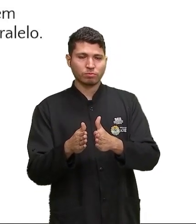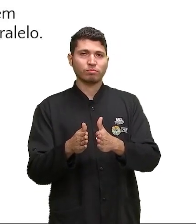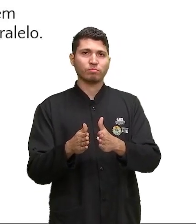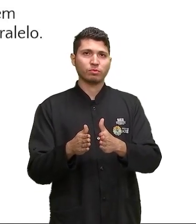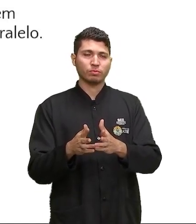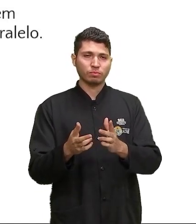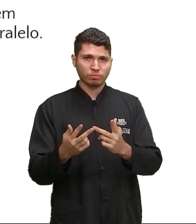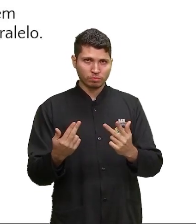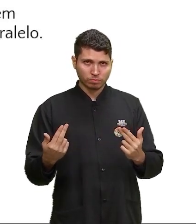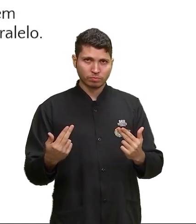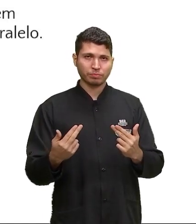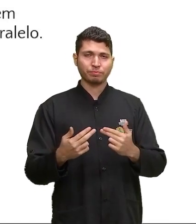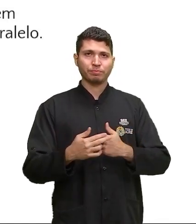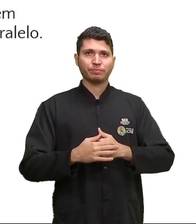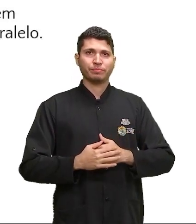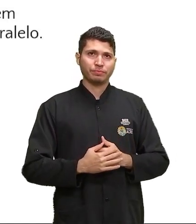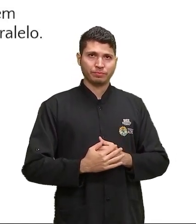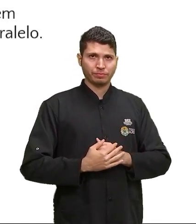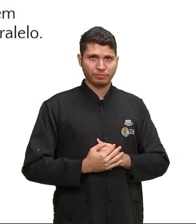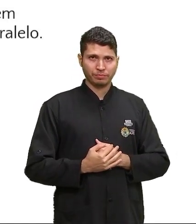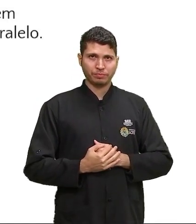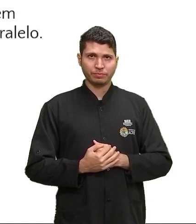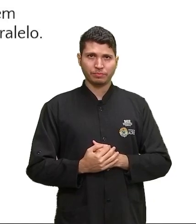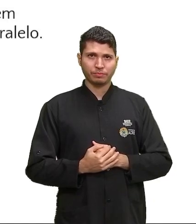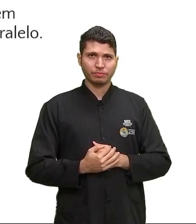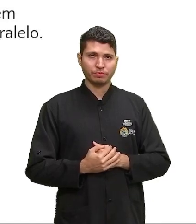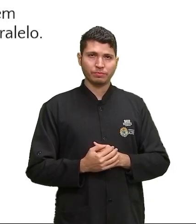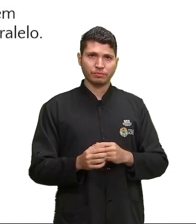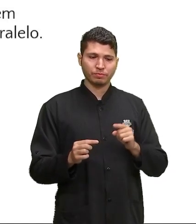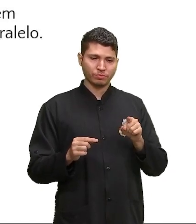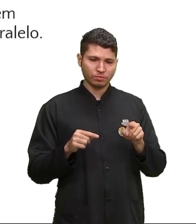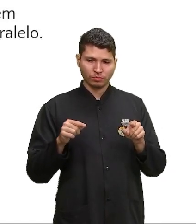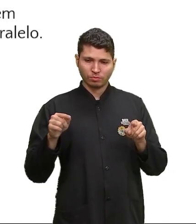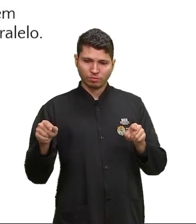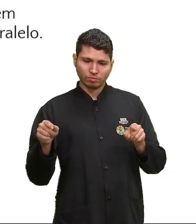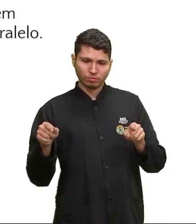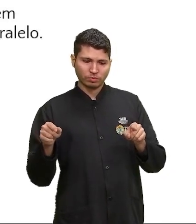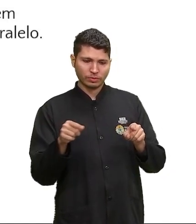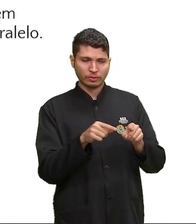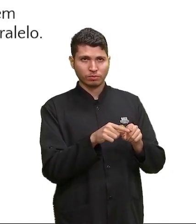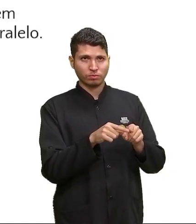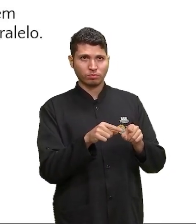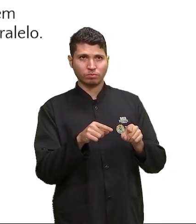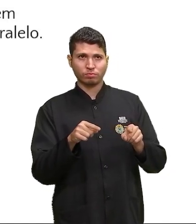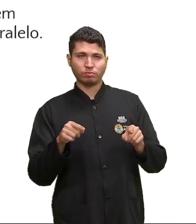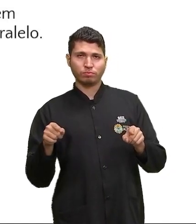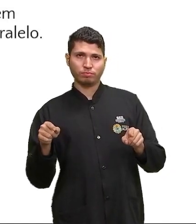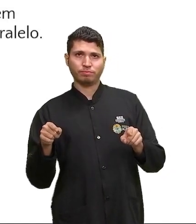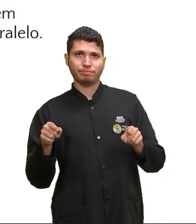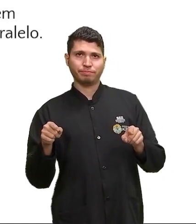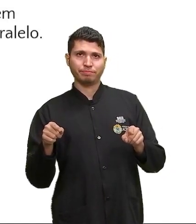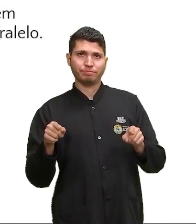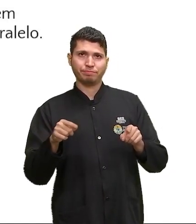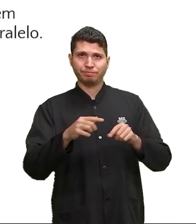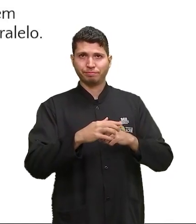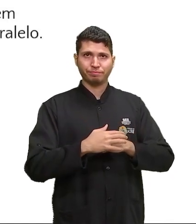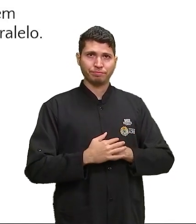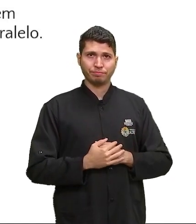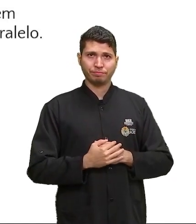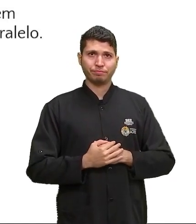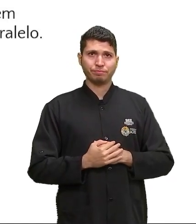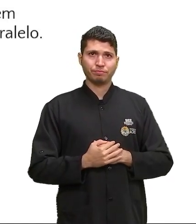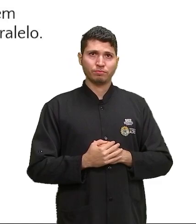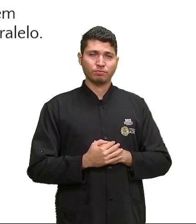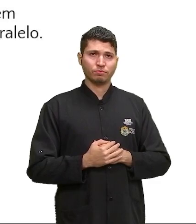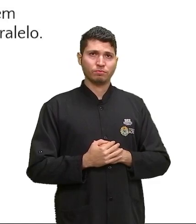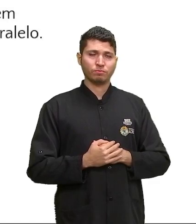ligado em paralelo a esse circuito, que é justamente o ponto onde a gente quer chegar. Por isso a alternativa C é a nossa alternativa correta.